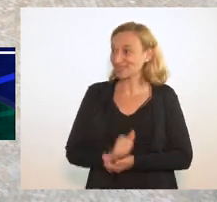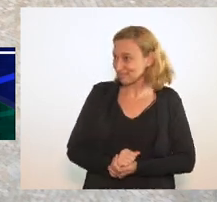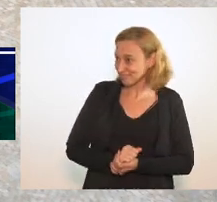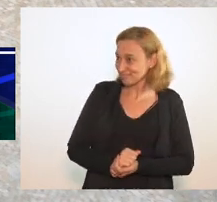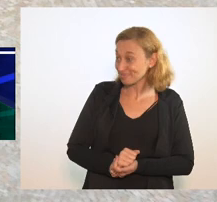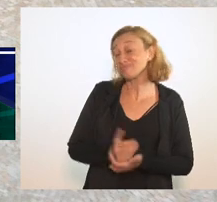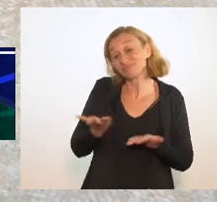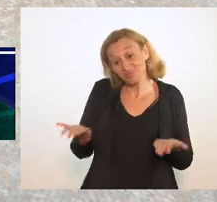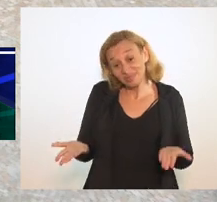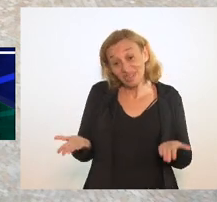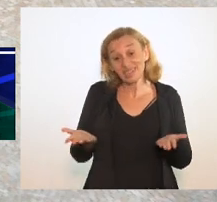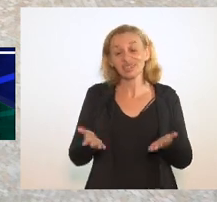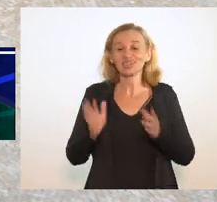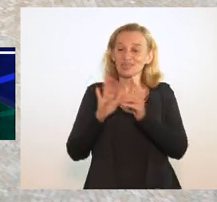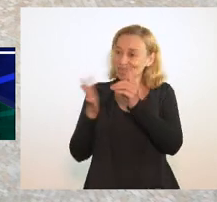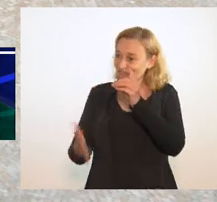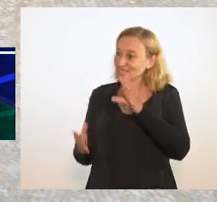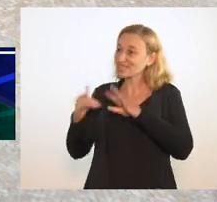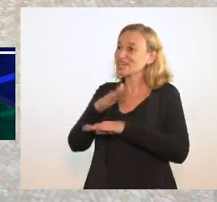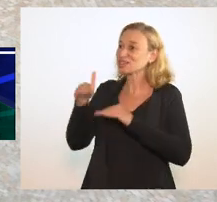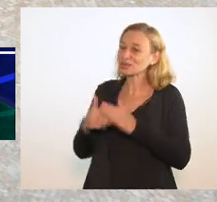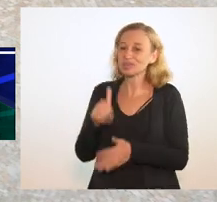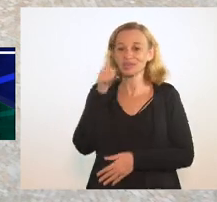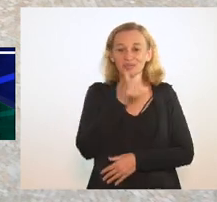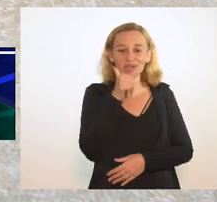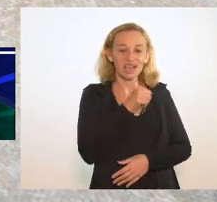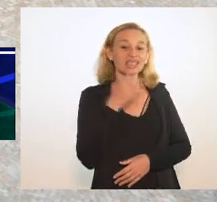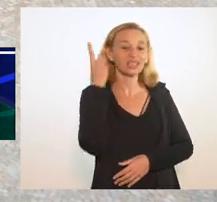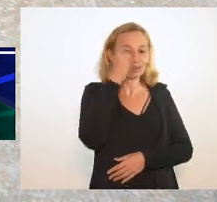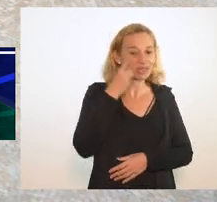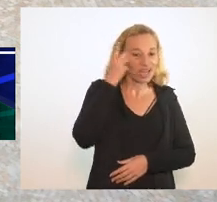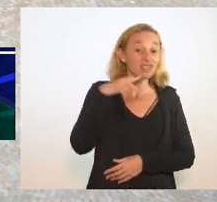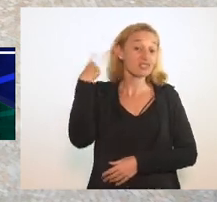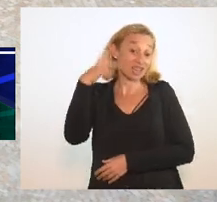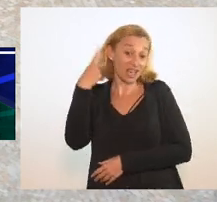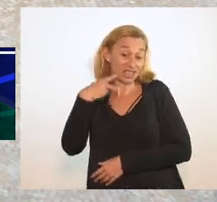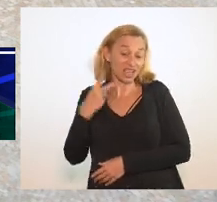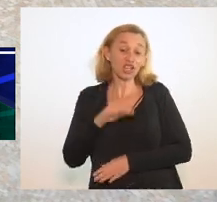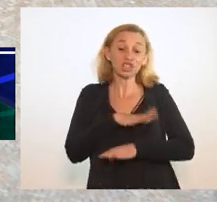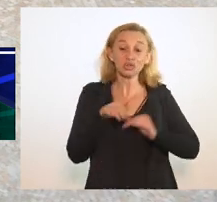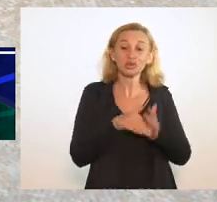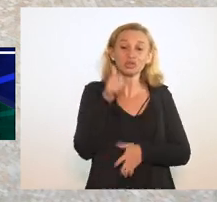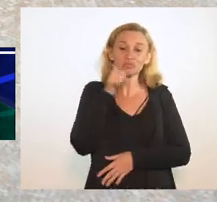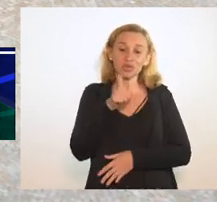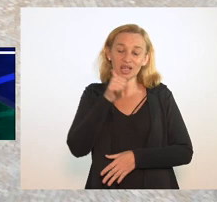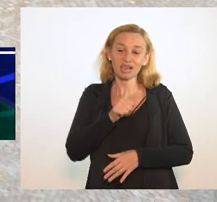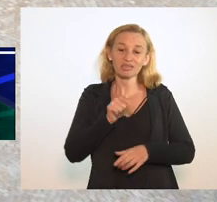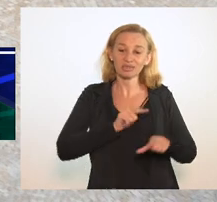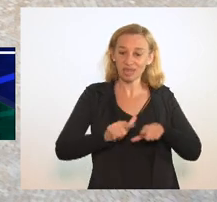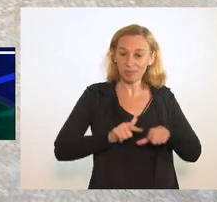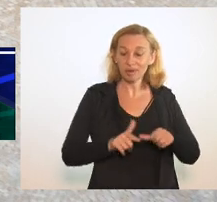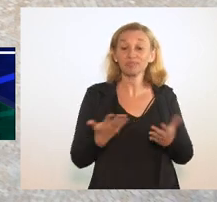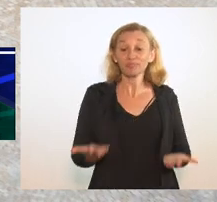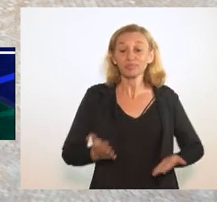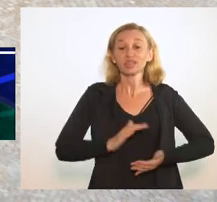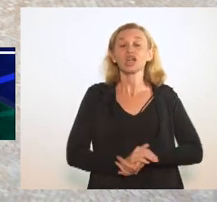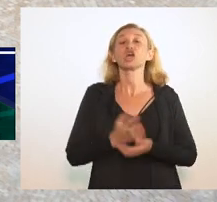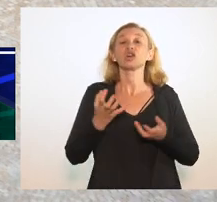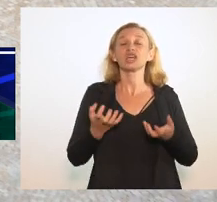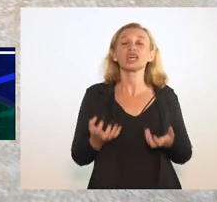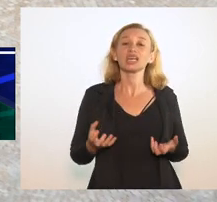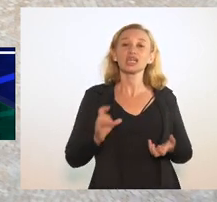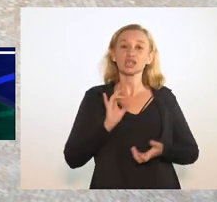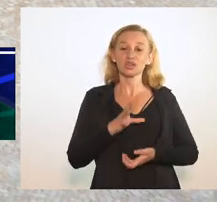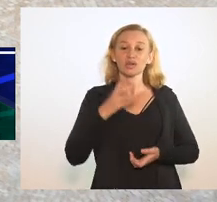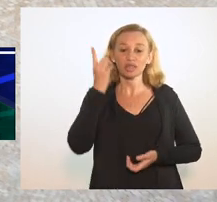já cabe essa belíssima homenagem a todas as deputadas, todas as vereadoras, a todas as mulheres que exercem um cargo público. Queria só apenas,